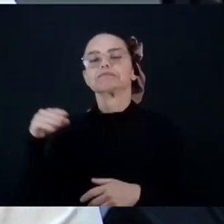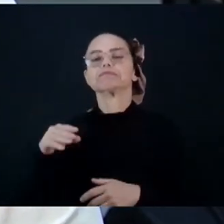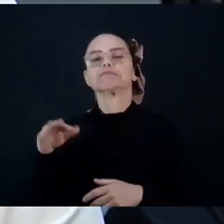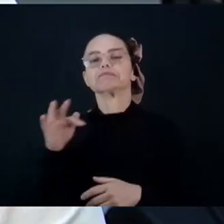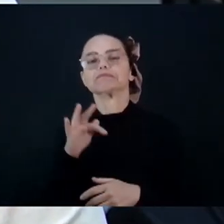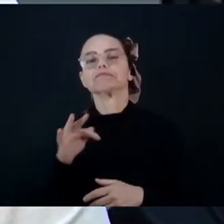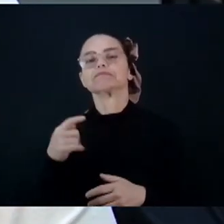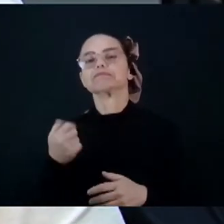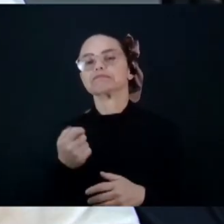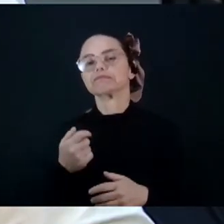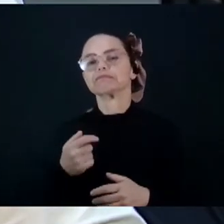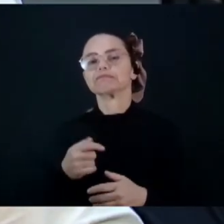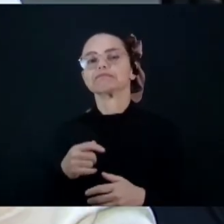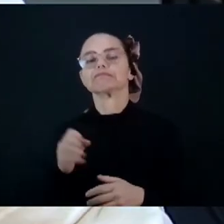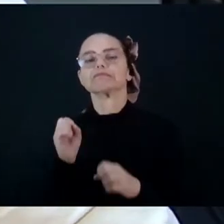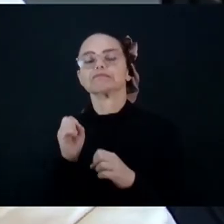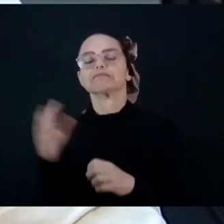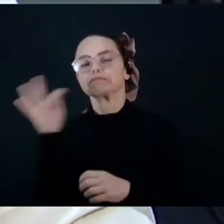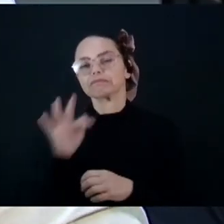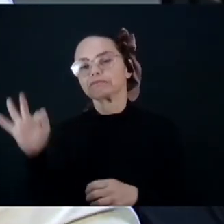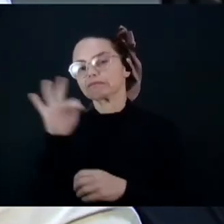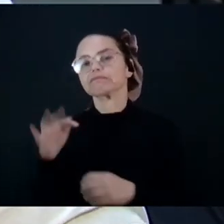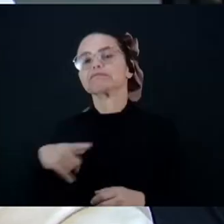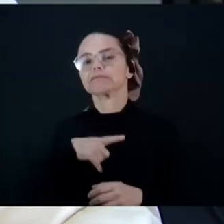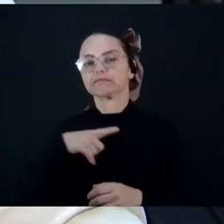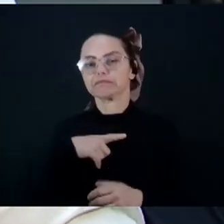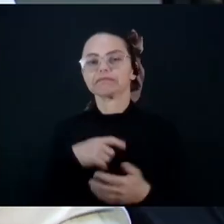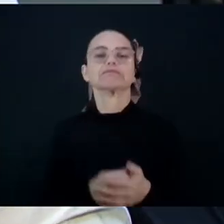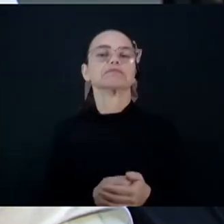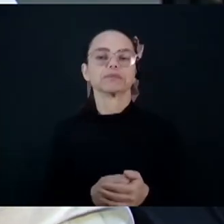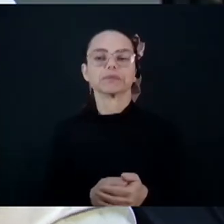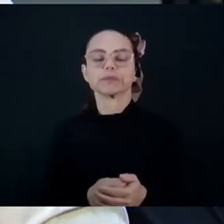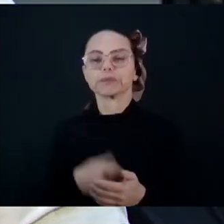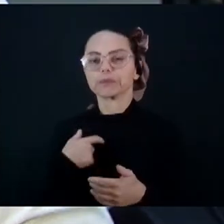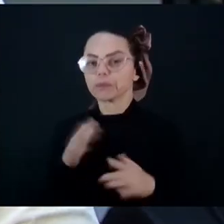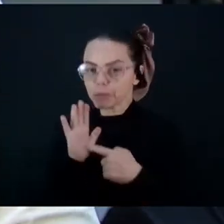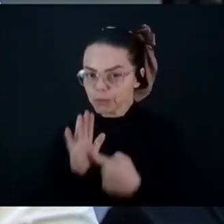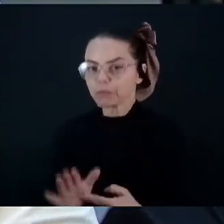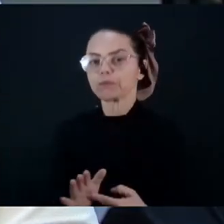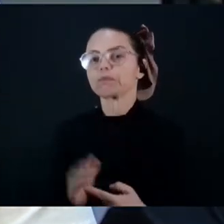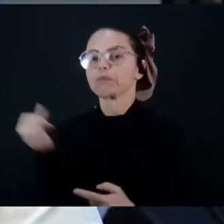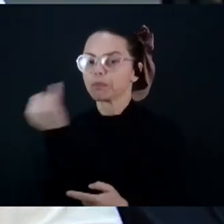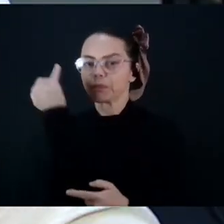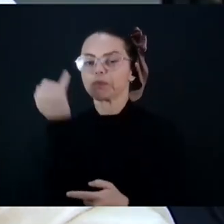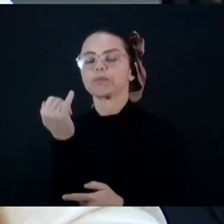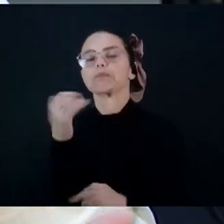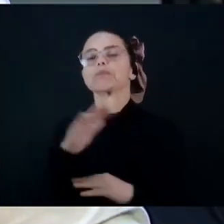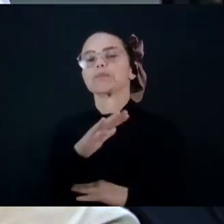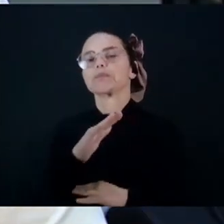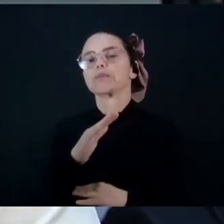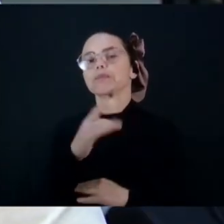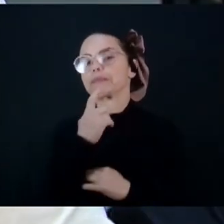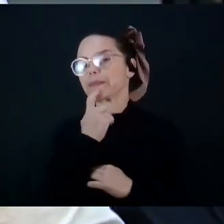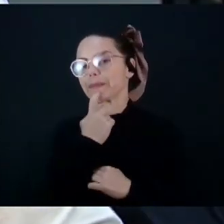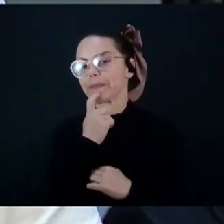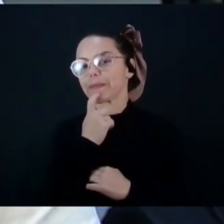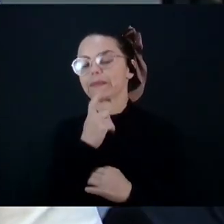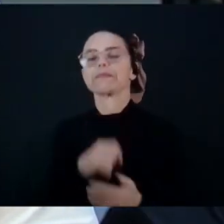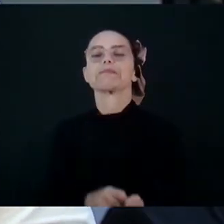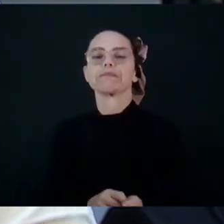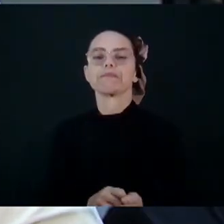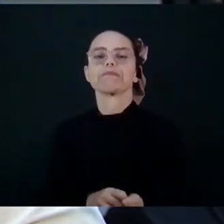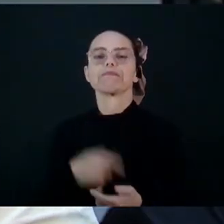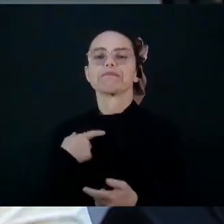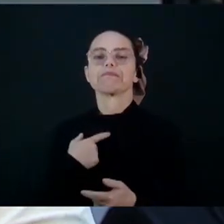menos, ensino superior. Então isso mostra a relevância da Câmara de Campinas aí para o quadro como um todo